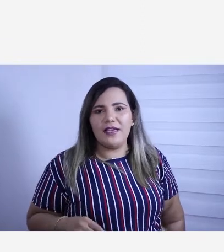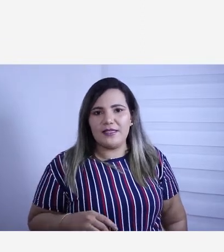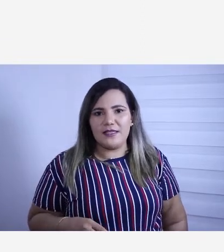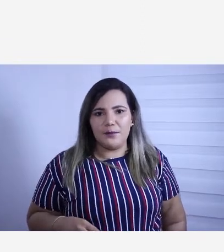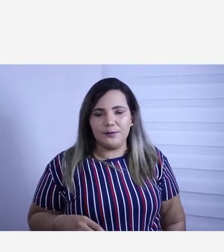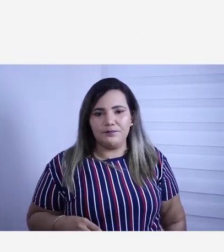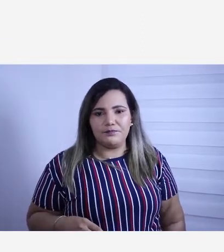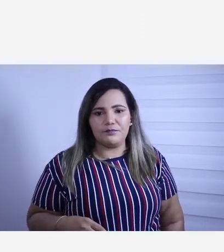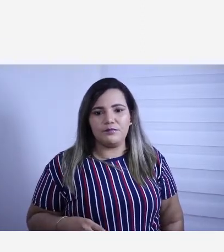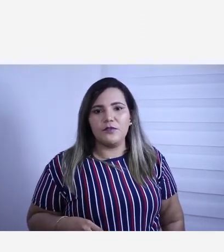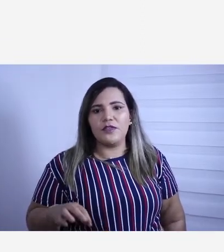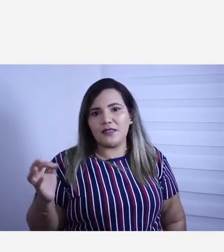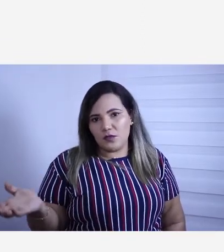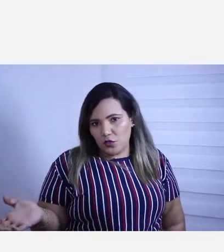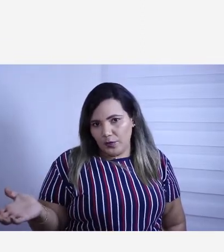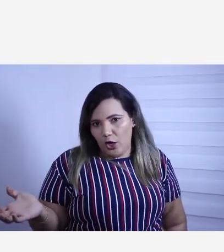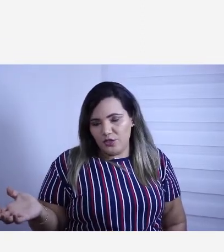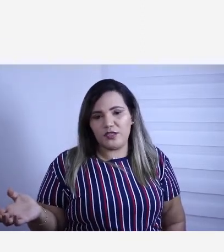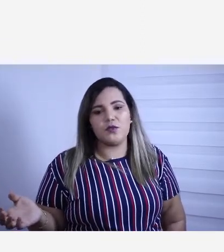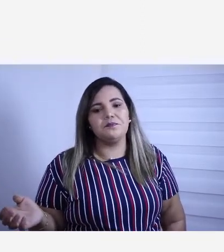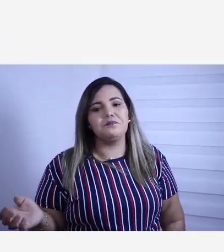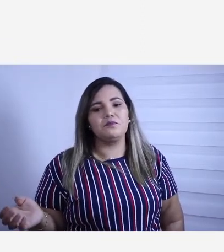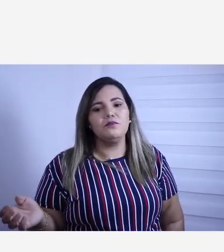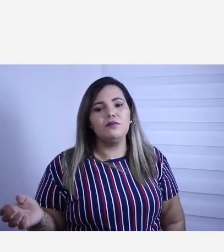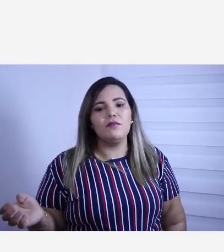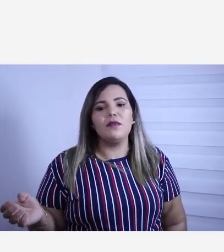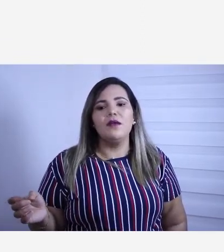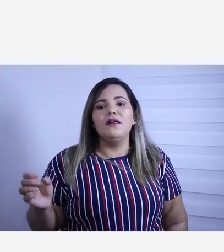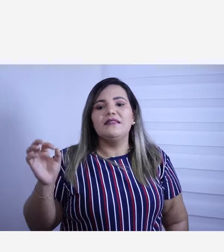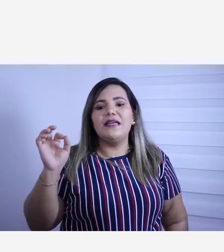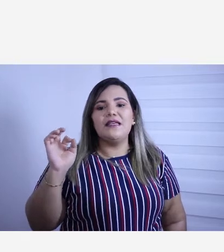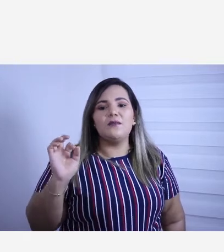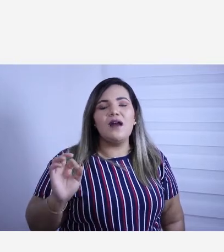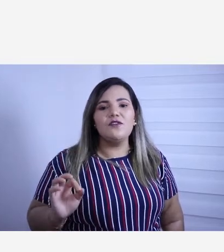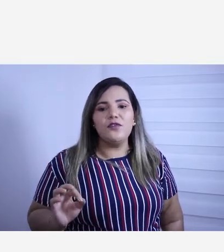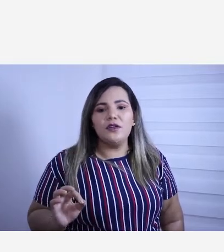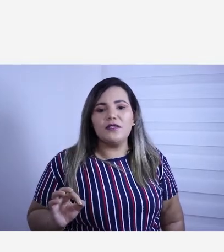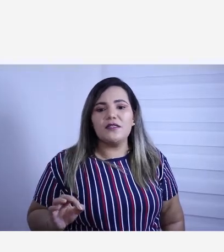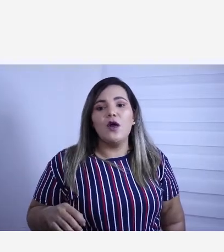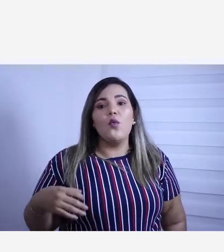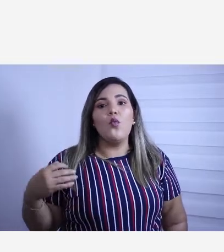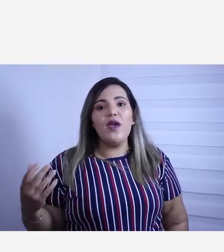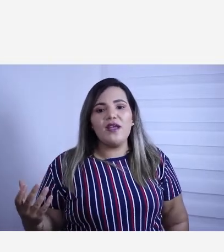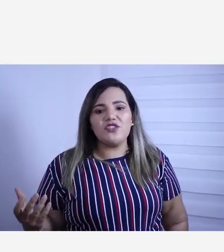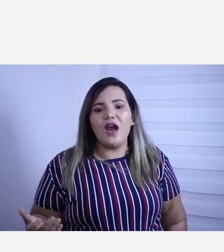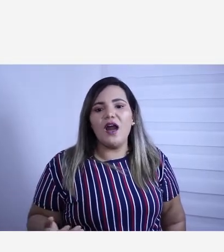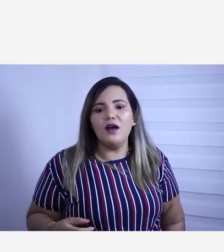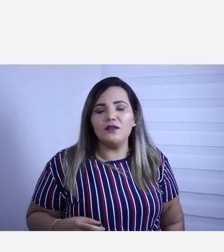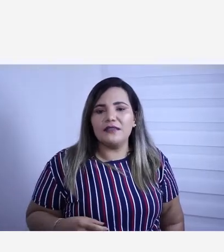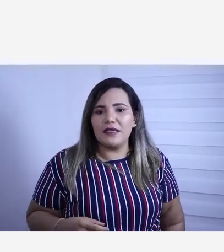observe a esse exemplo tratando sobre objetos um beijo iphone